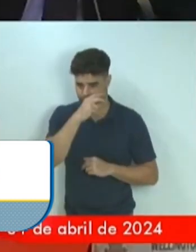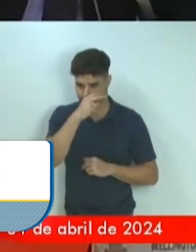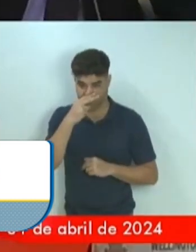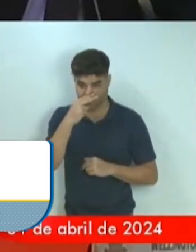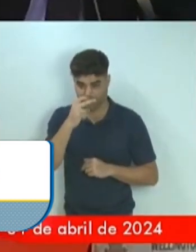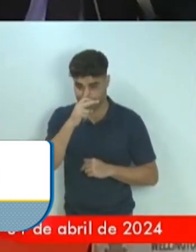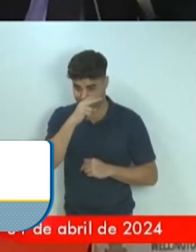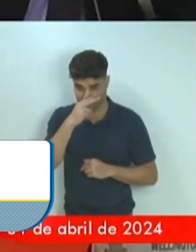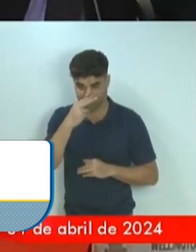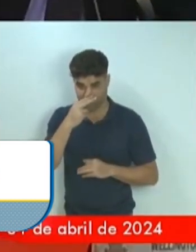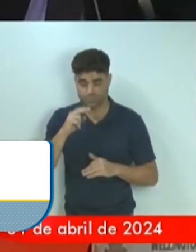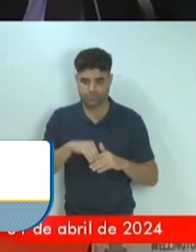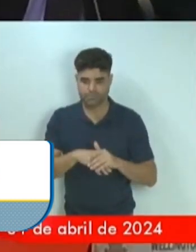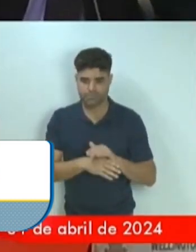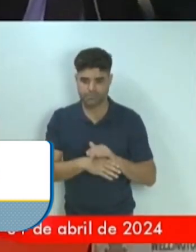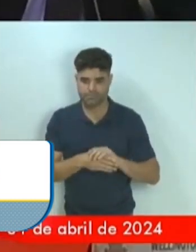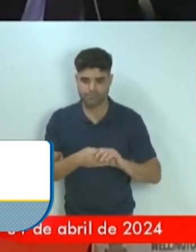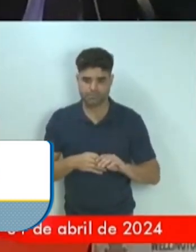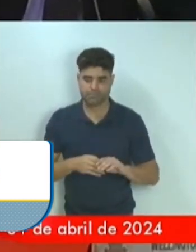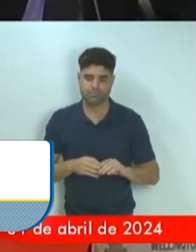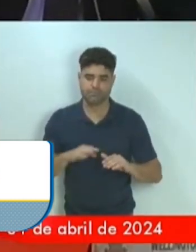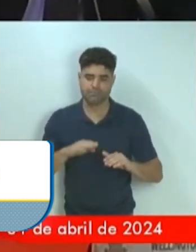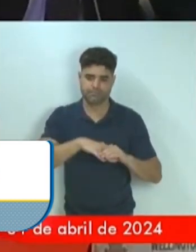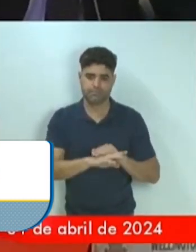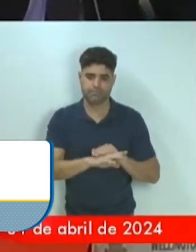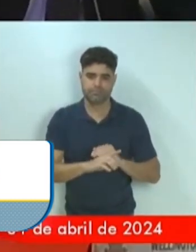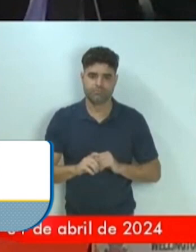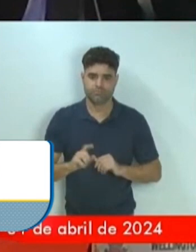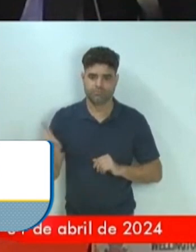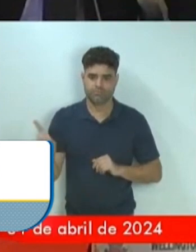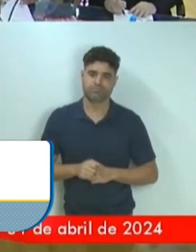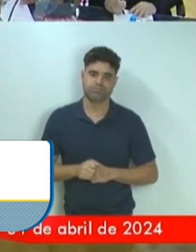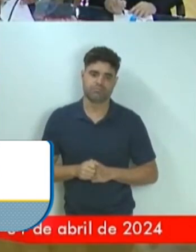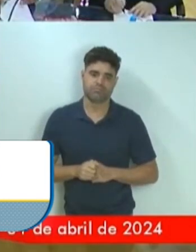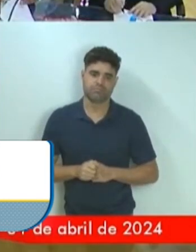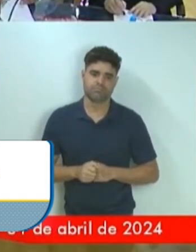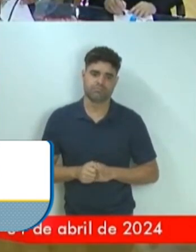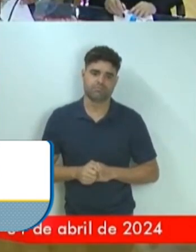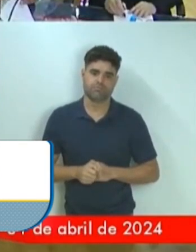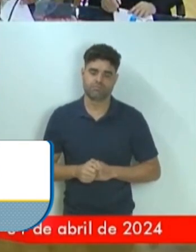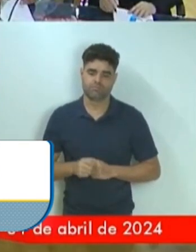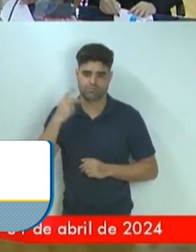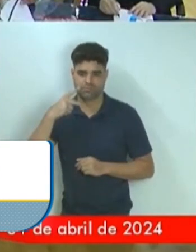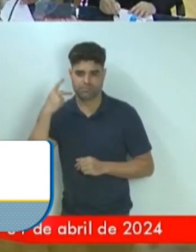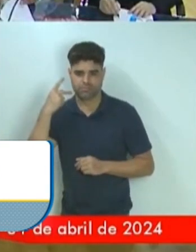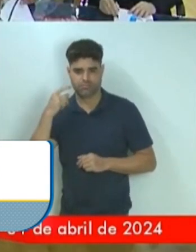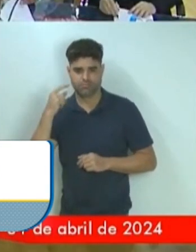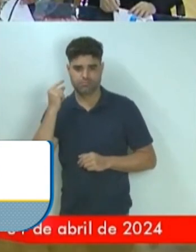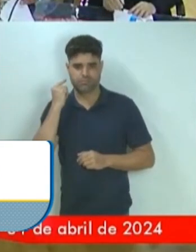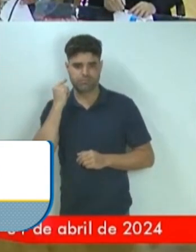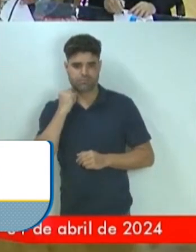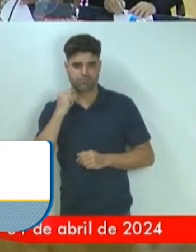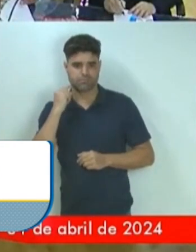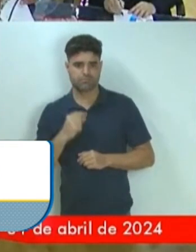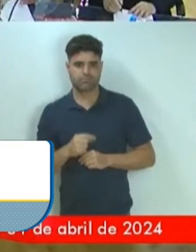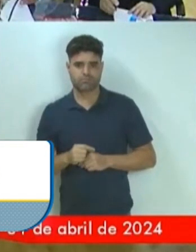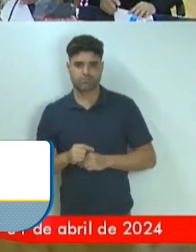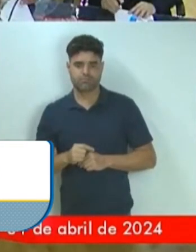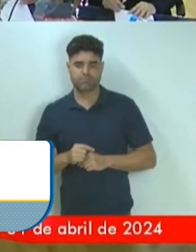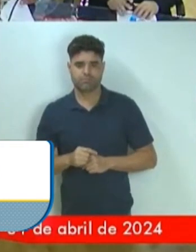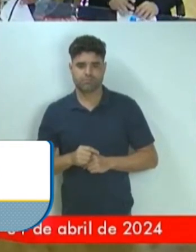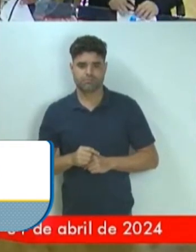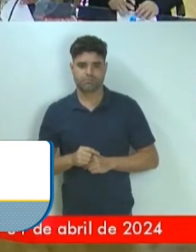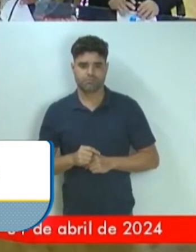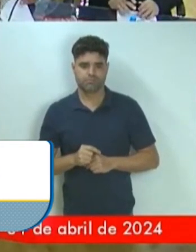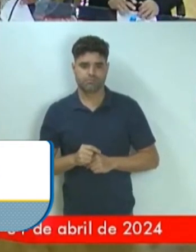comissão, então, criará um relatório para investigar mais a fundo se cabe realmente a cassação do mandato do prefeito. A